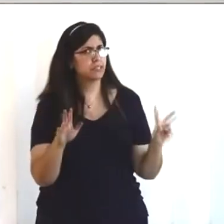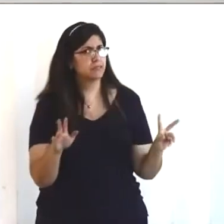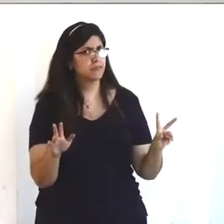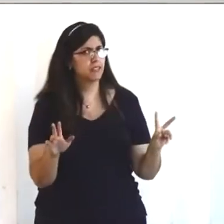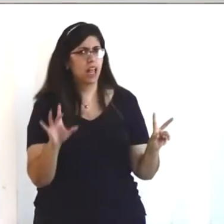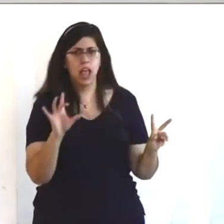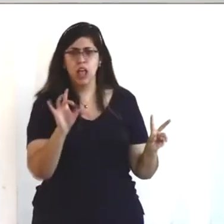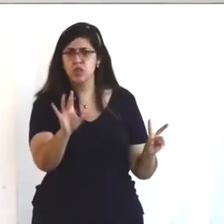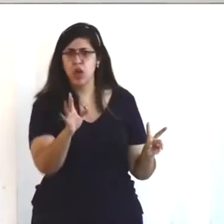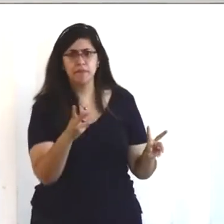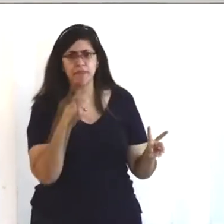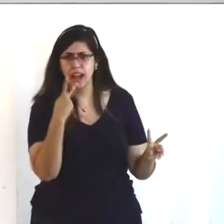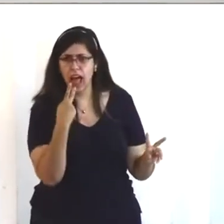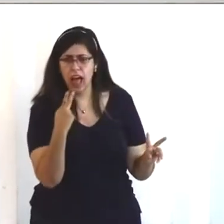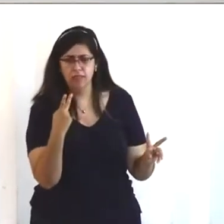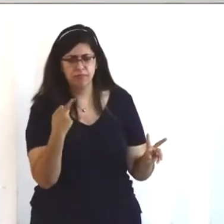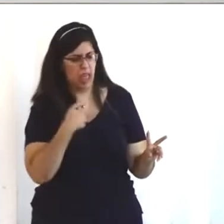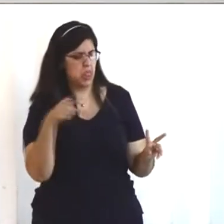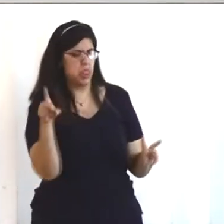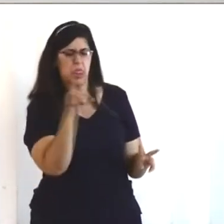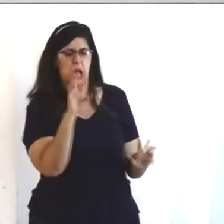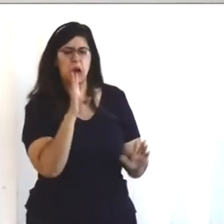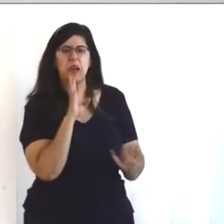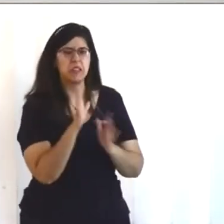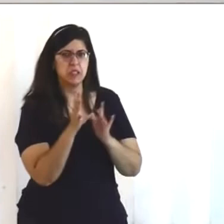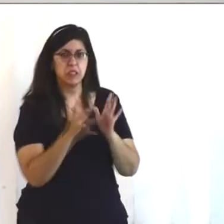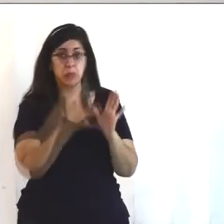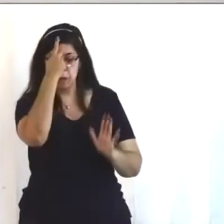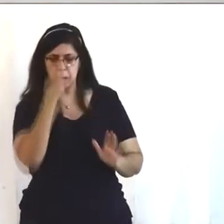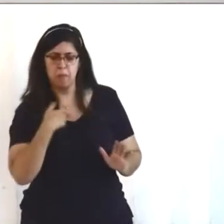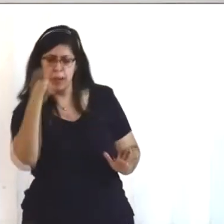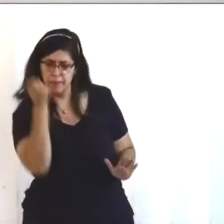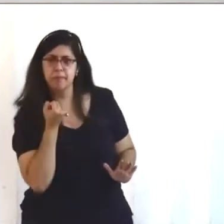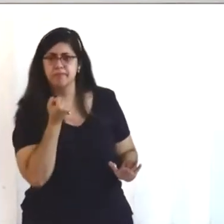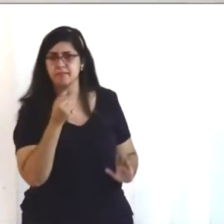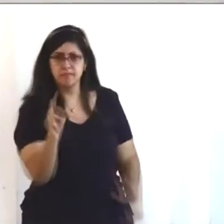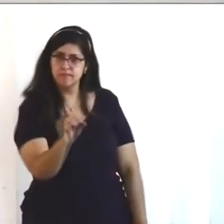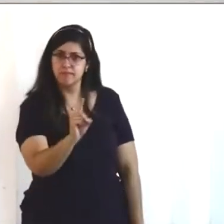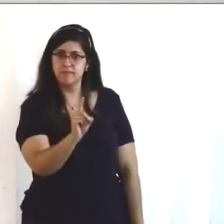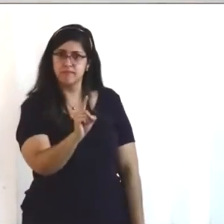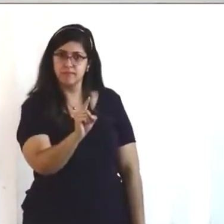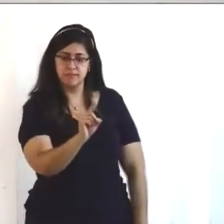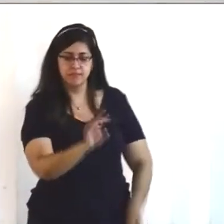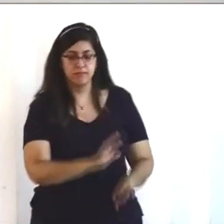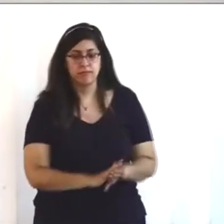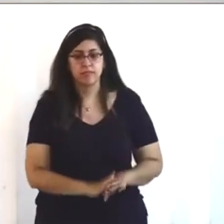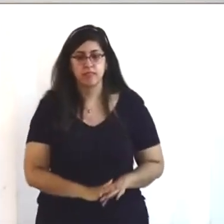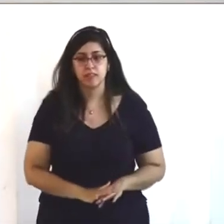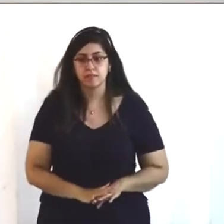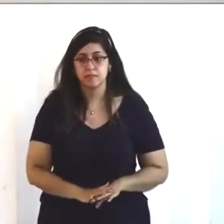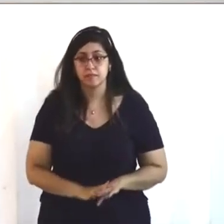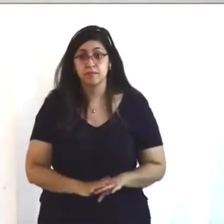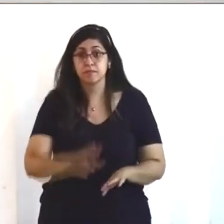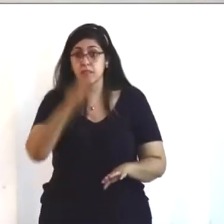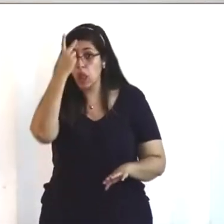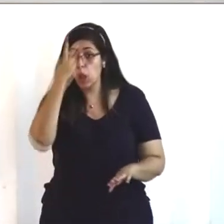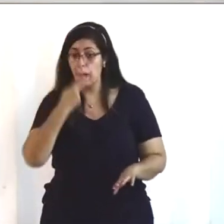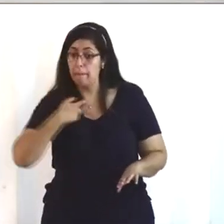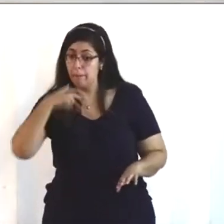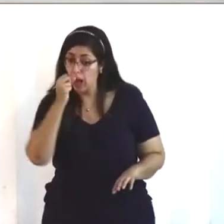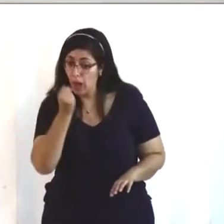a blasfêmia contra o Espírito Santo, meus irmãos, olhando aqui pela palavra e procurando entender dentro do seu